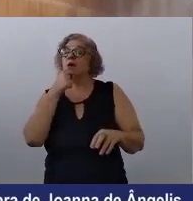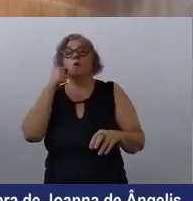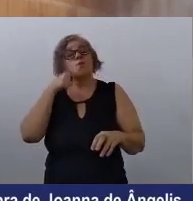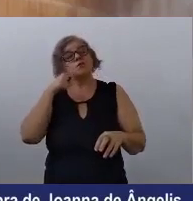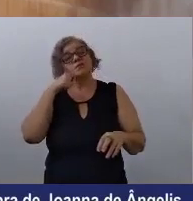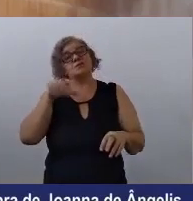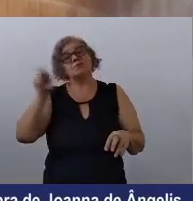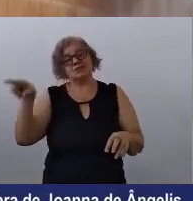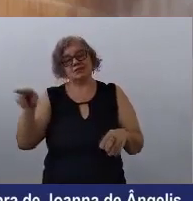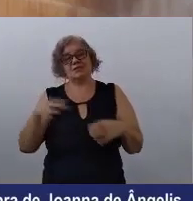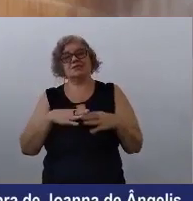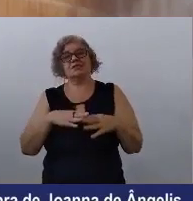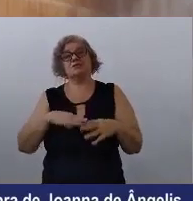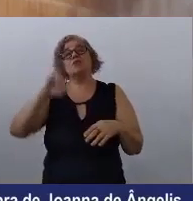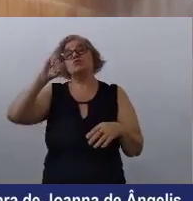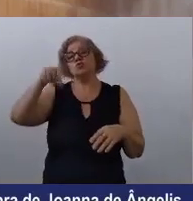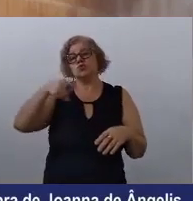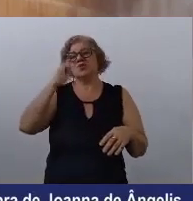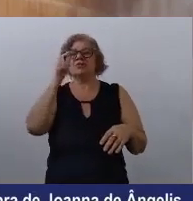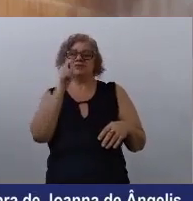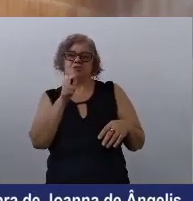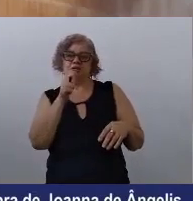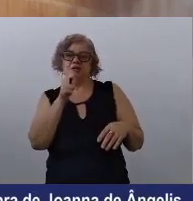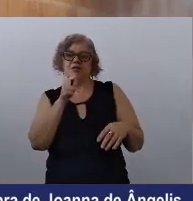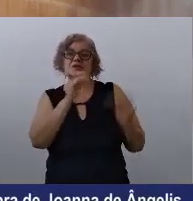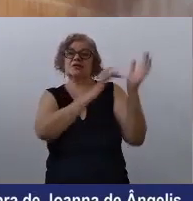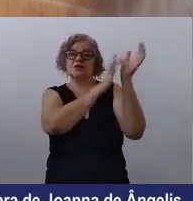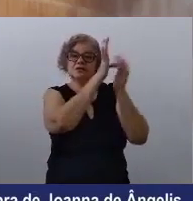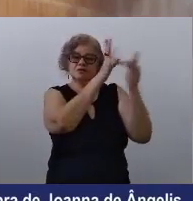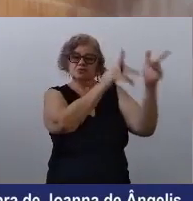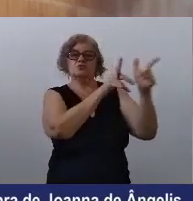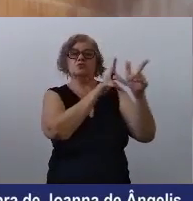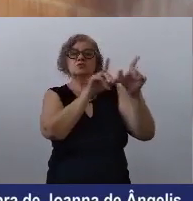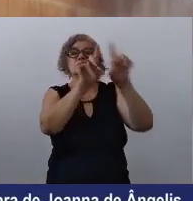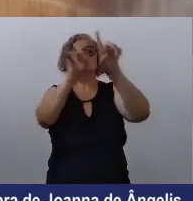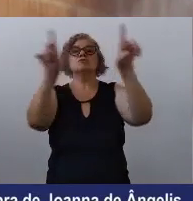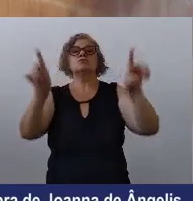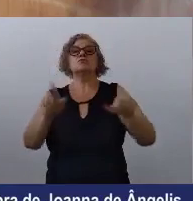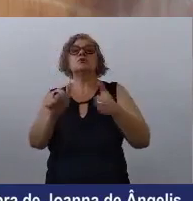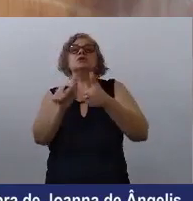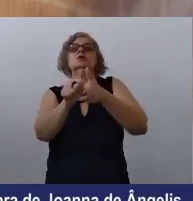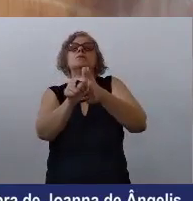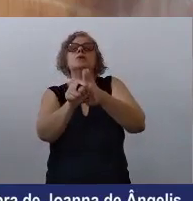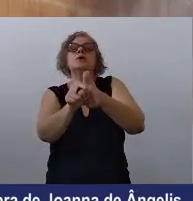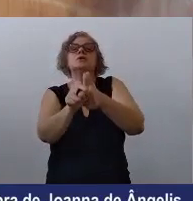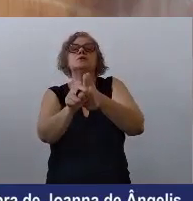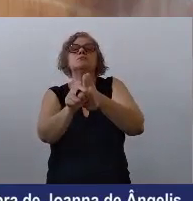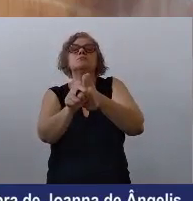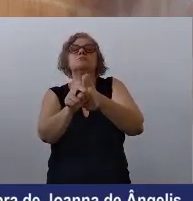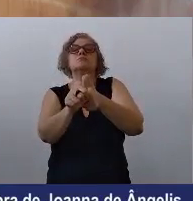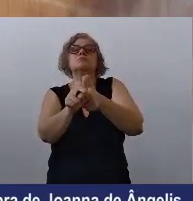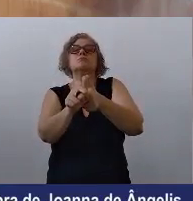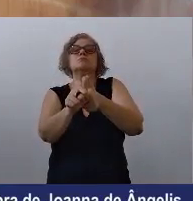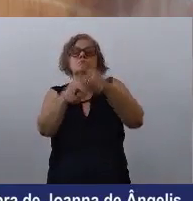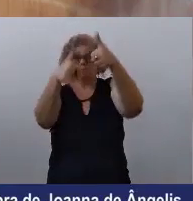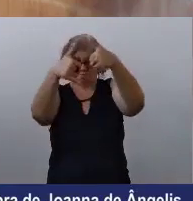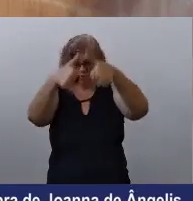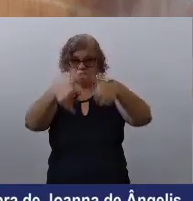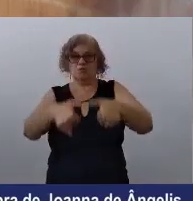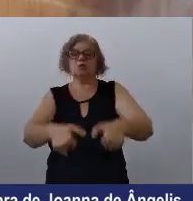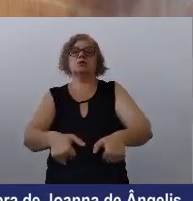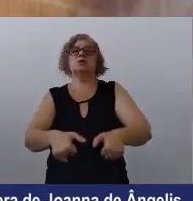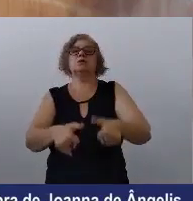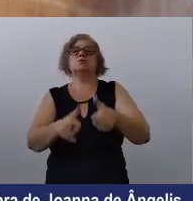habitavam, Joana Angélica de Jesus se põe à porta de entrada do convento, permanecendo ali o